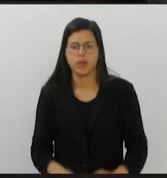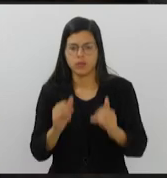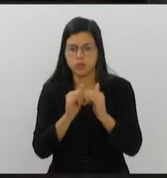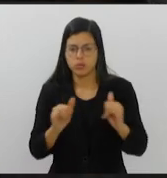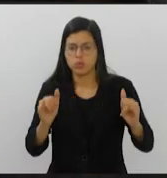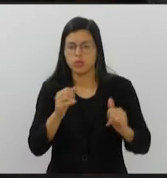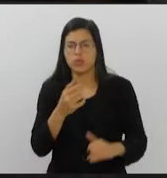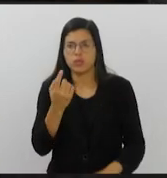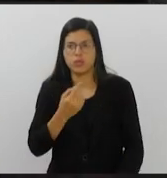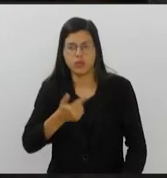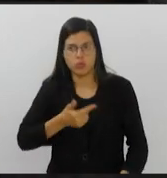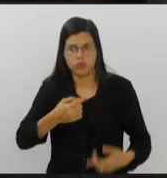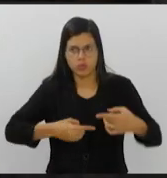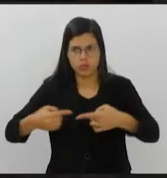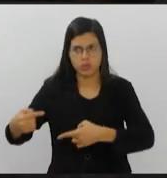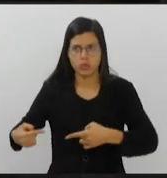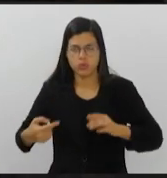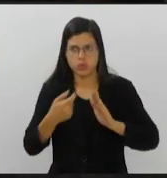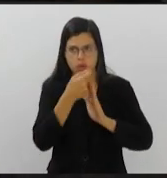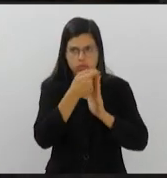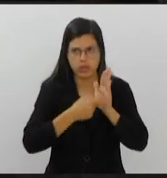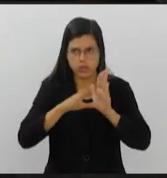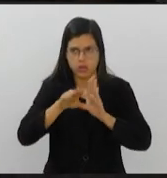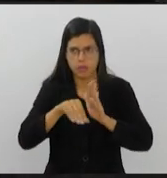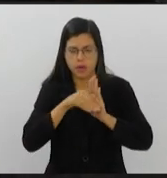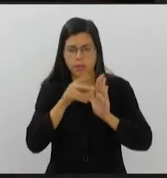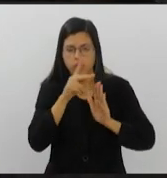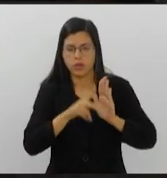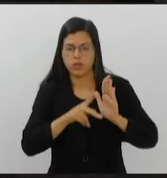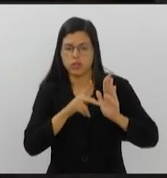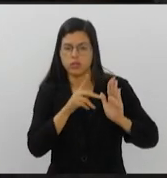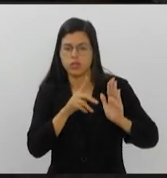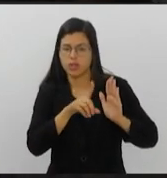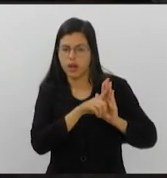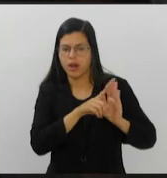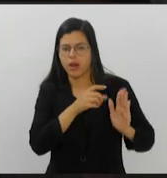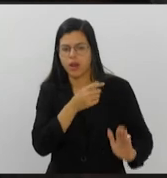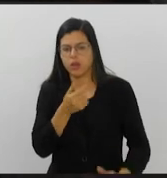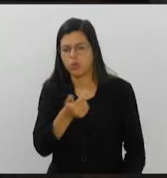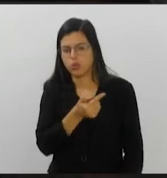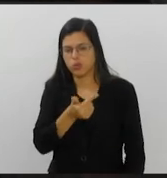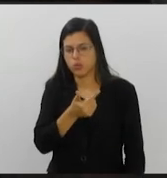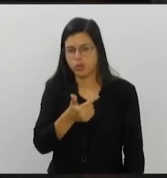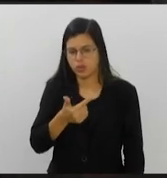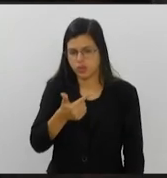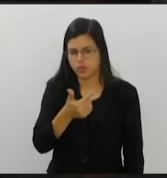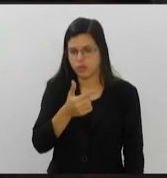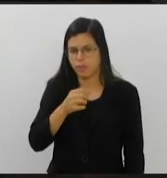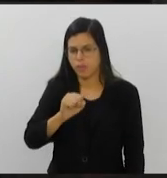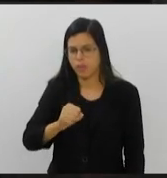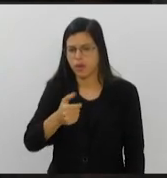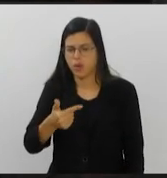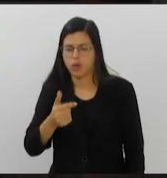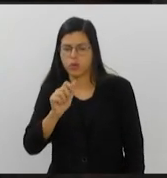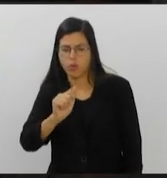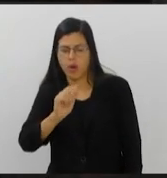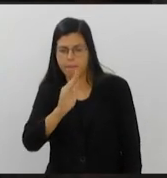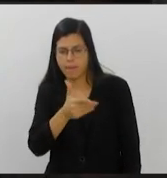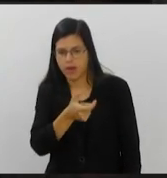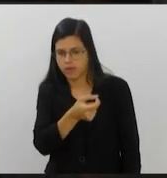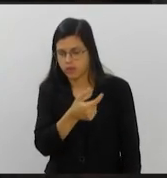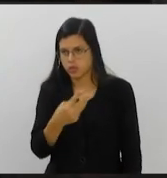Anuncio, em segunda discussão, redação do vencido a ser emendada. Projeto de lei número 2282-A, de 2023, de autoria do deputado